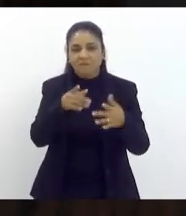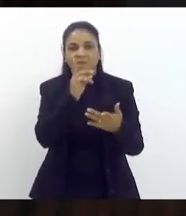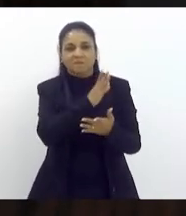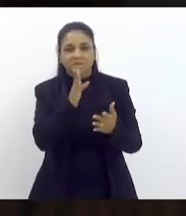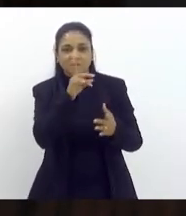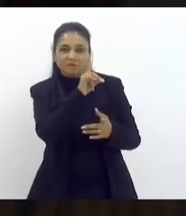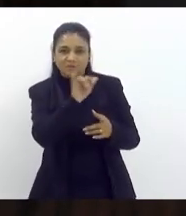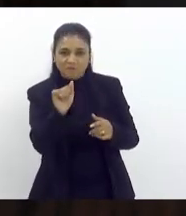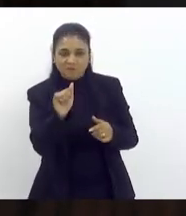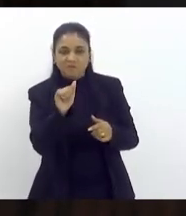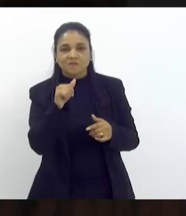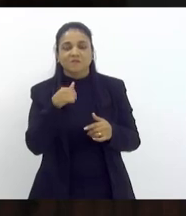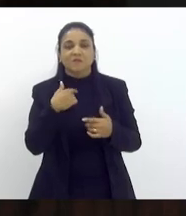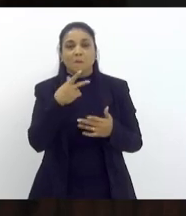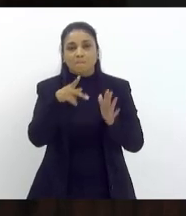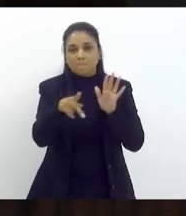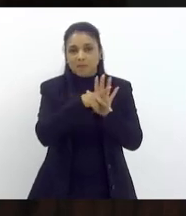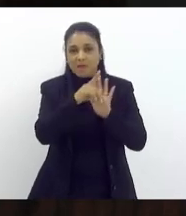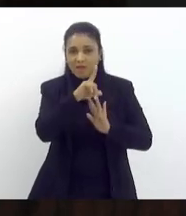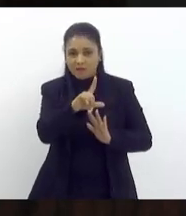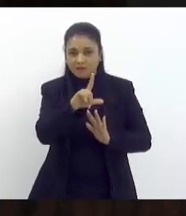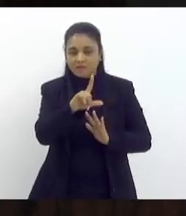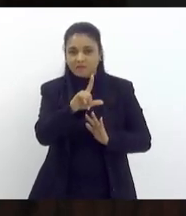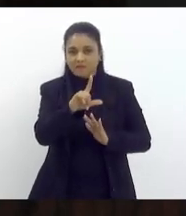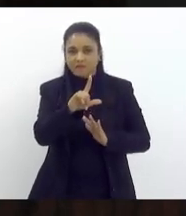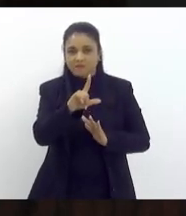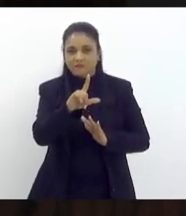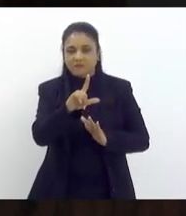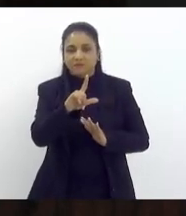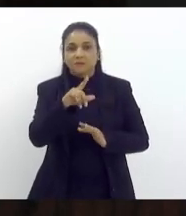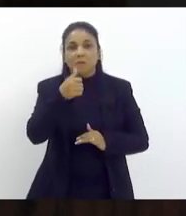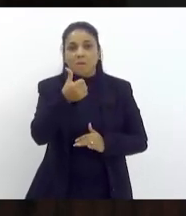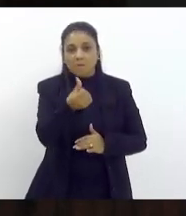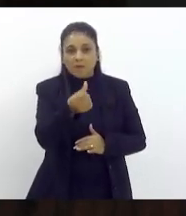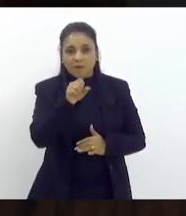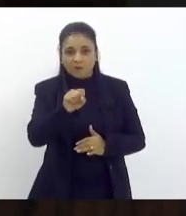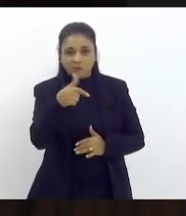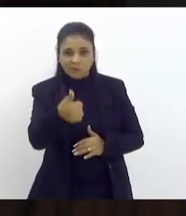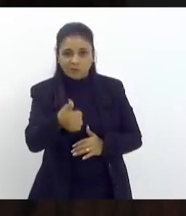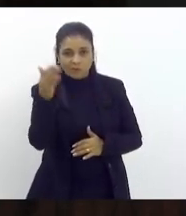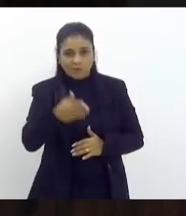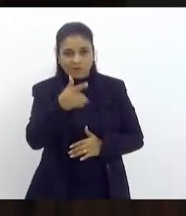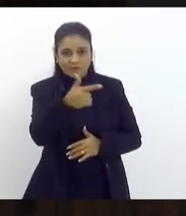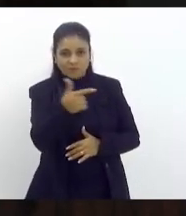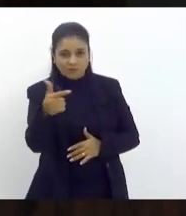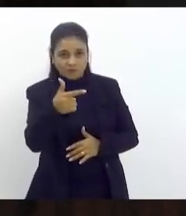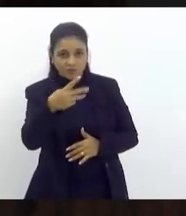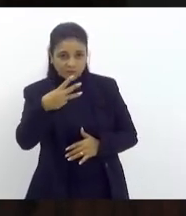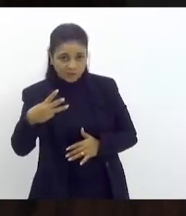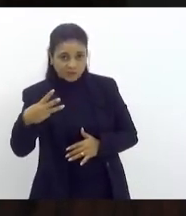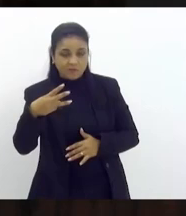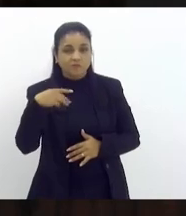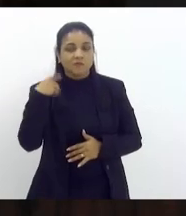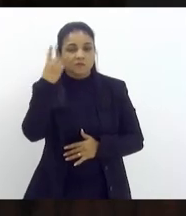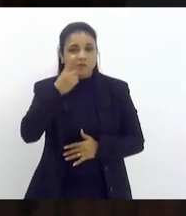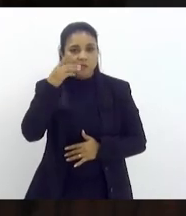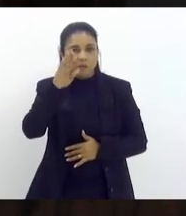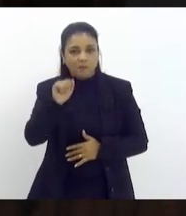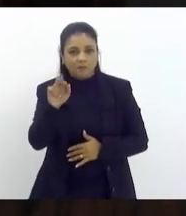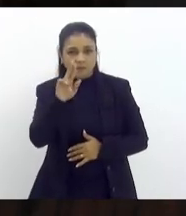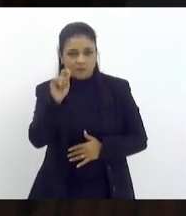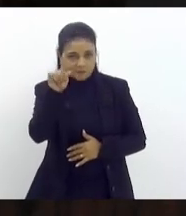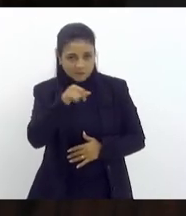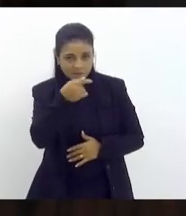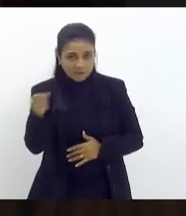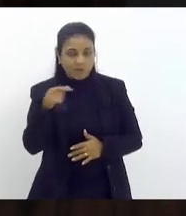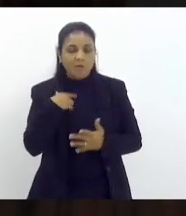na hora do dia do pl 681 de 2023 Deputado brasão se que a